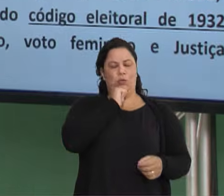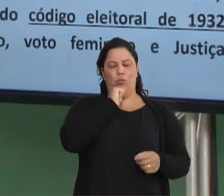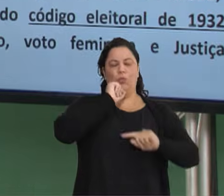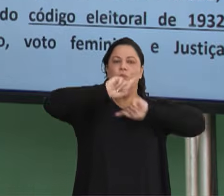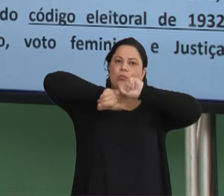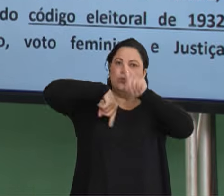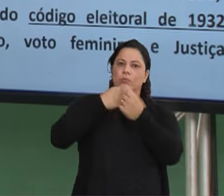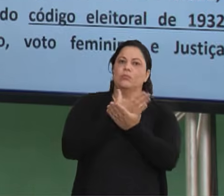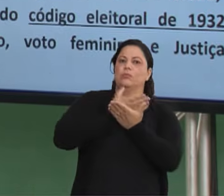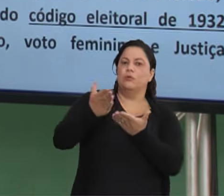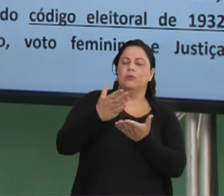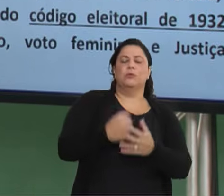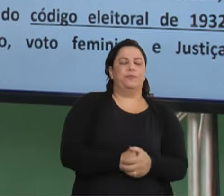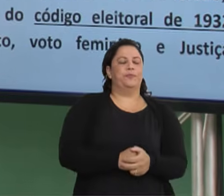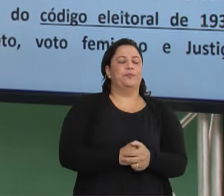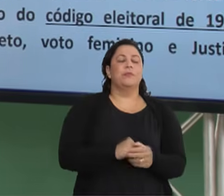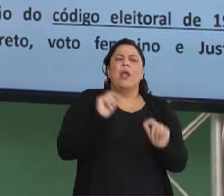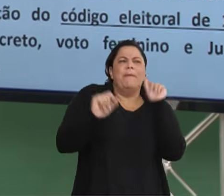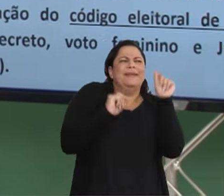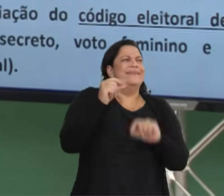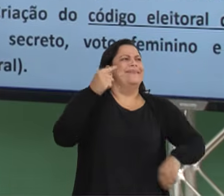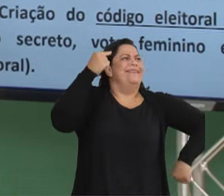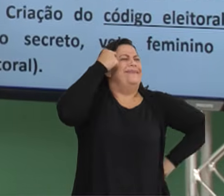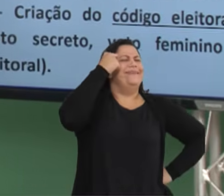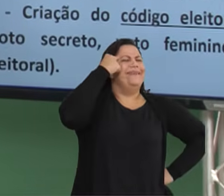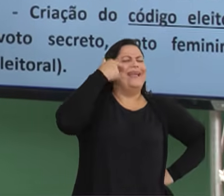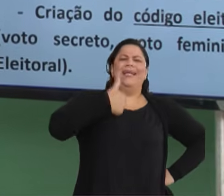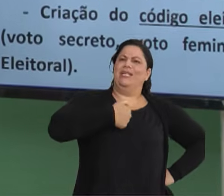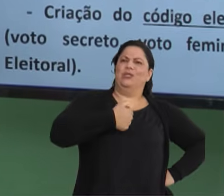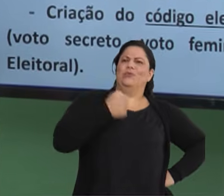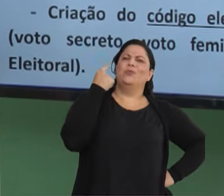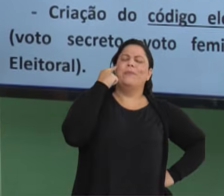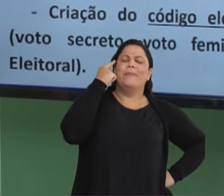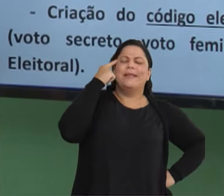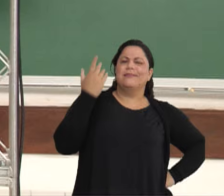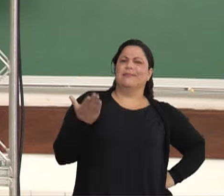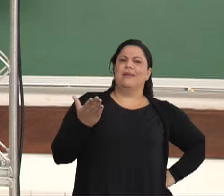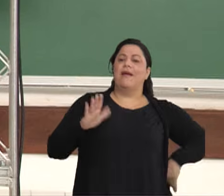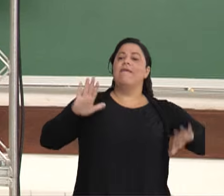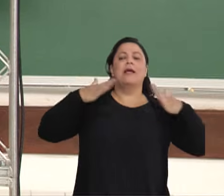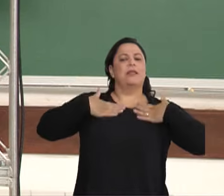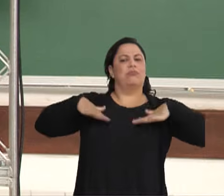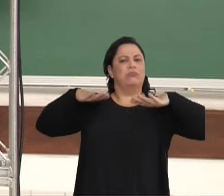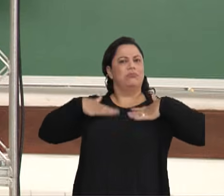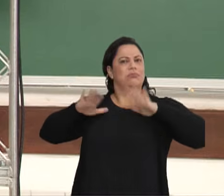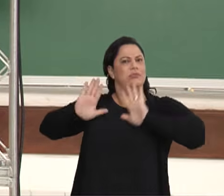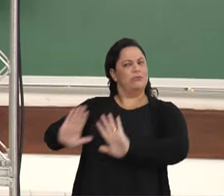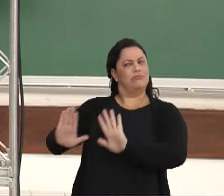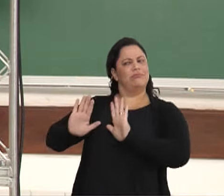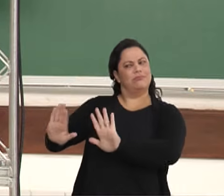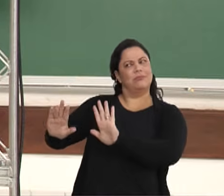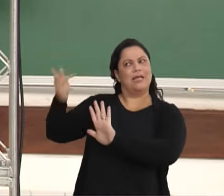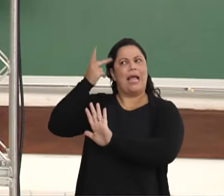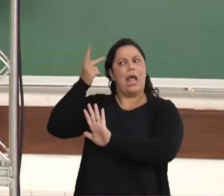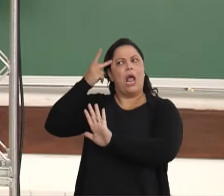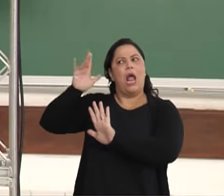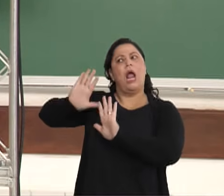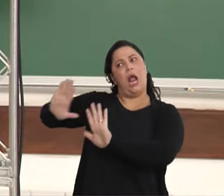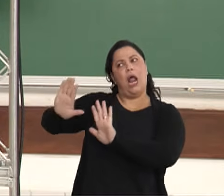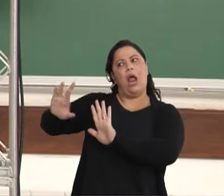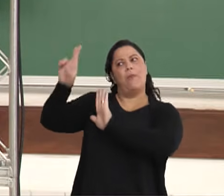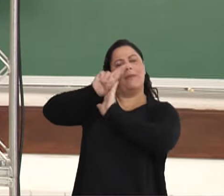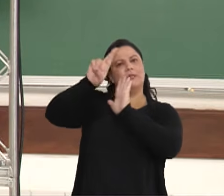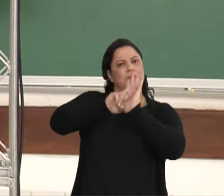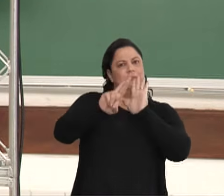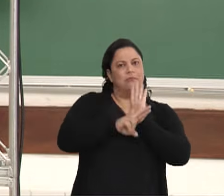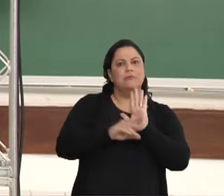São Paulo. Ele está mais ou menos dizendo, olha, vai ter uma eleição para deputados, já tem as regras, então se acalmem. Mas